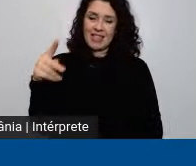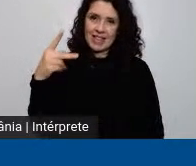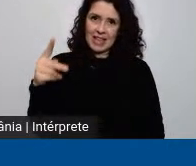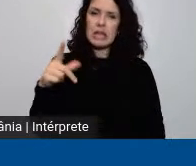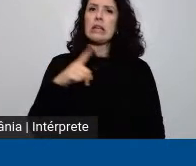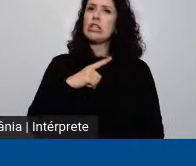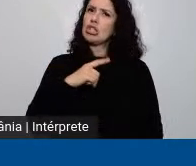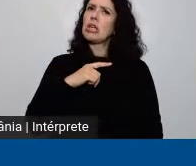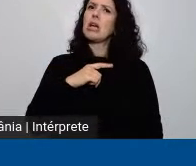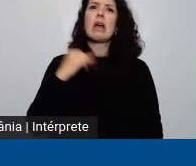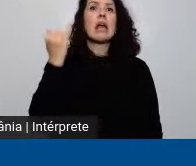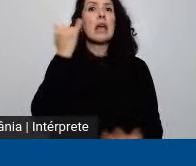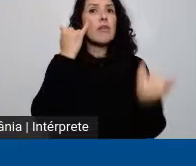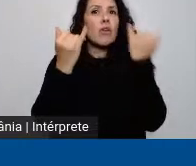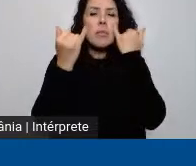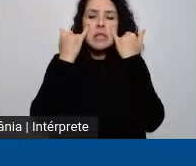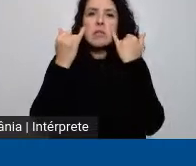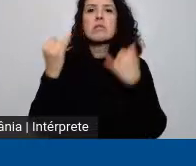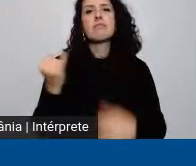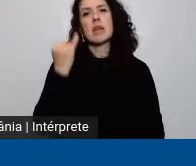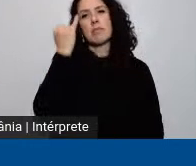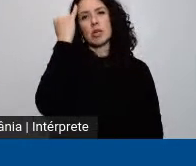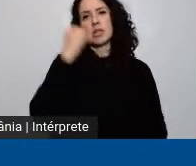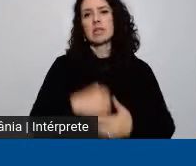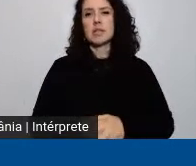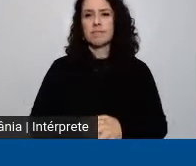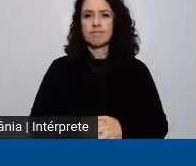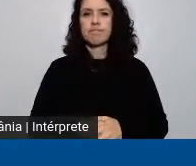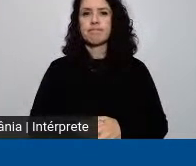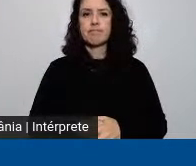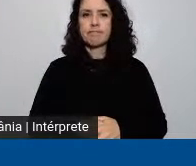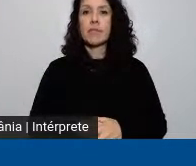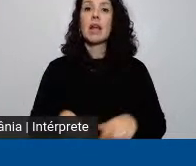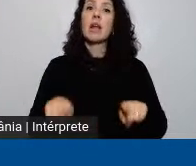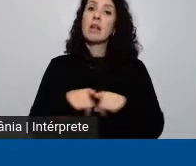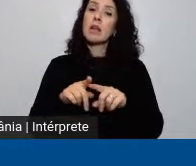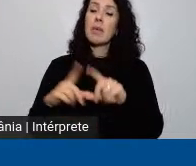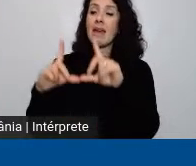interesse. Né? Câmeras já semelhantes às câmeras